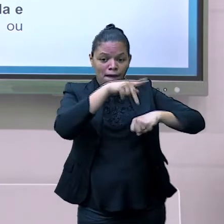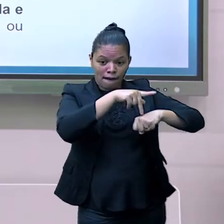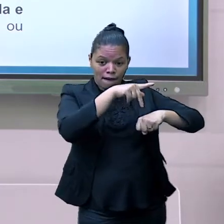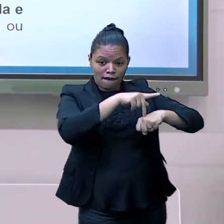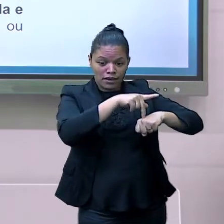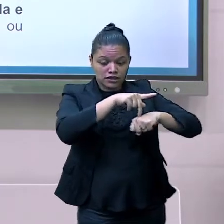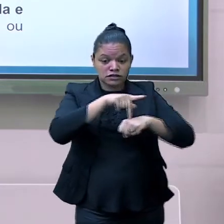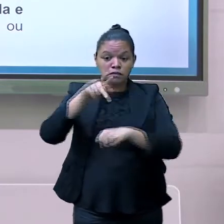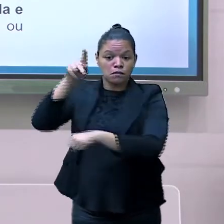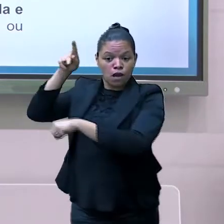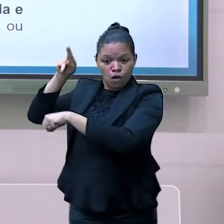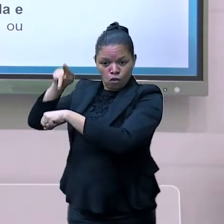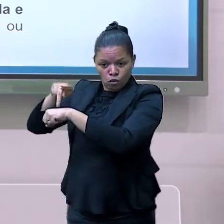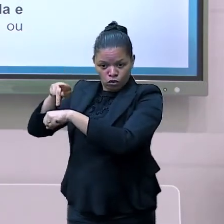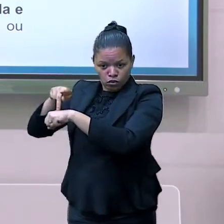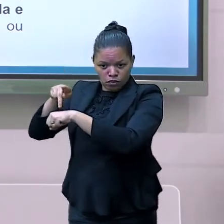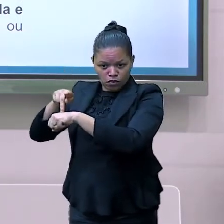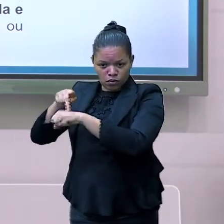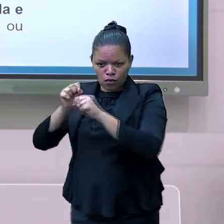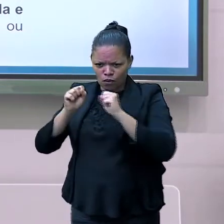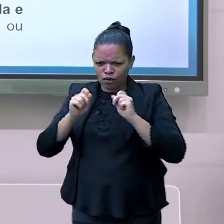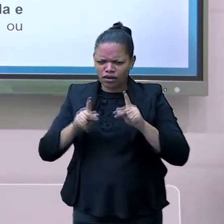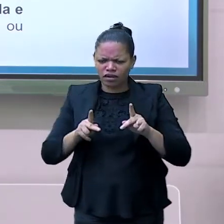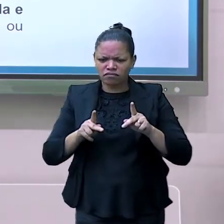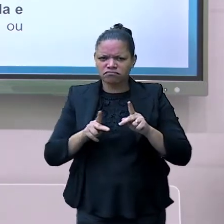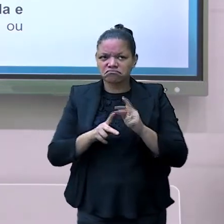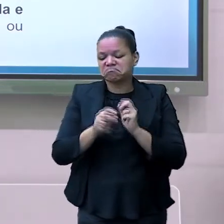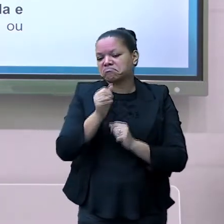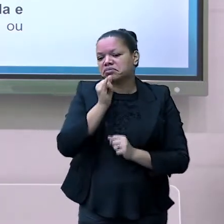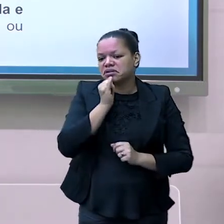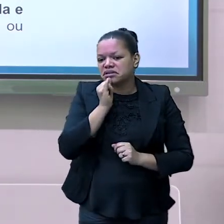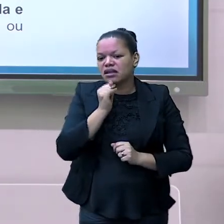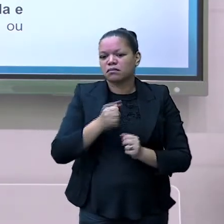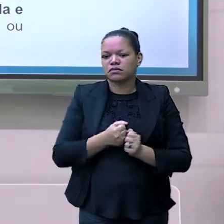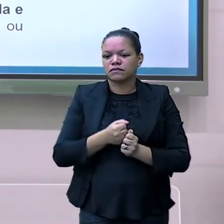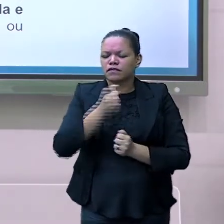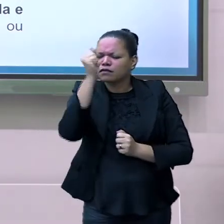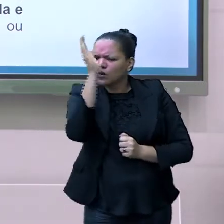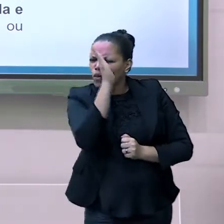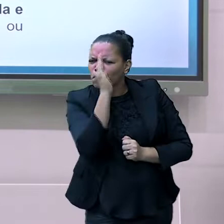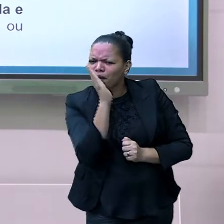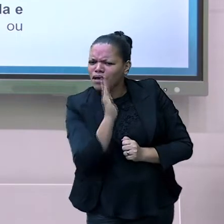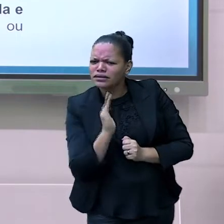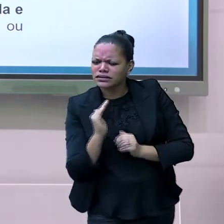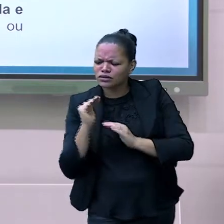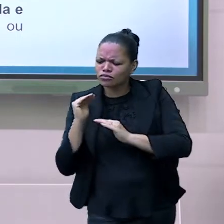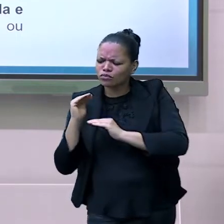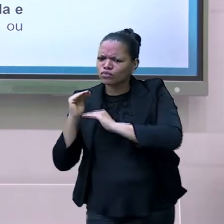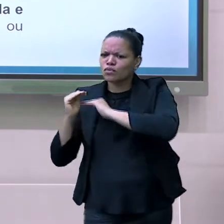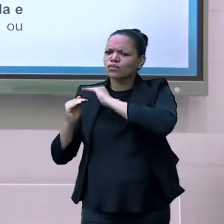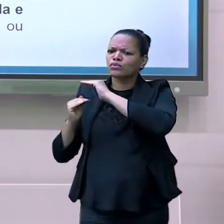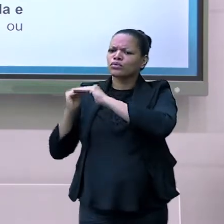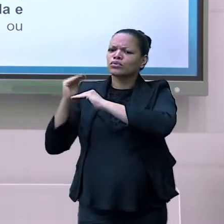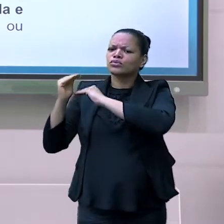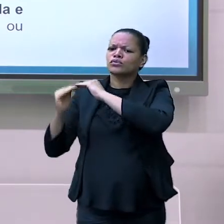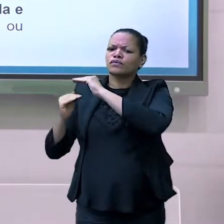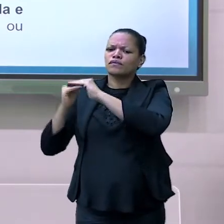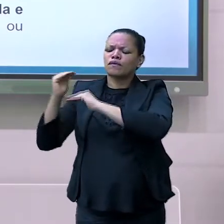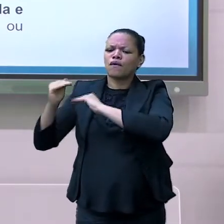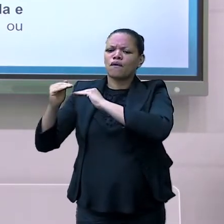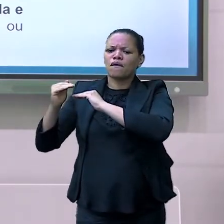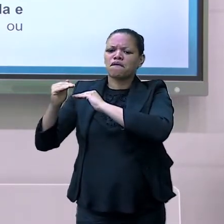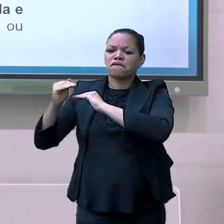Prestação de serviços. Por exemplo, o nosso país ele tem desenvolvido cada vez mais a tecnologia, A tecnologia